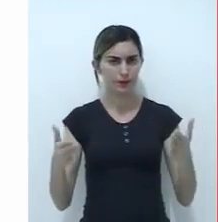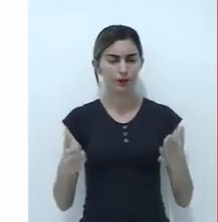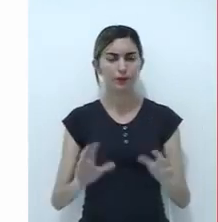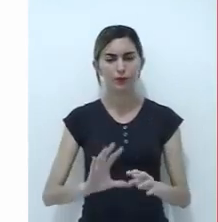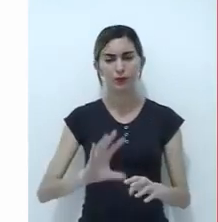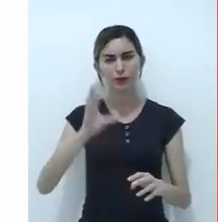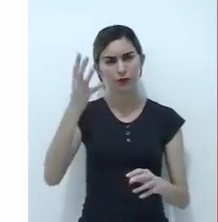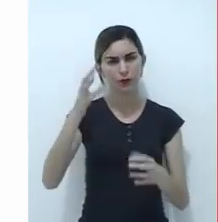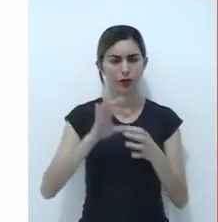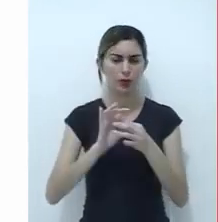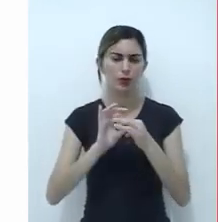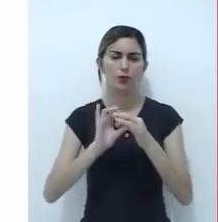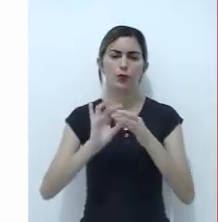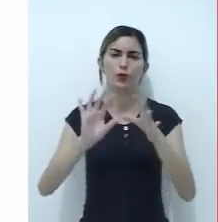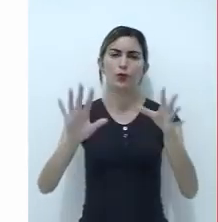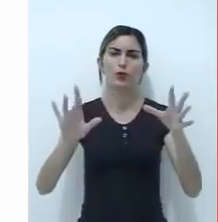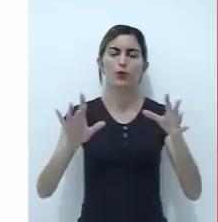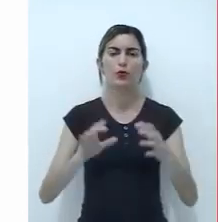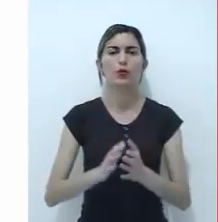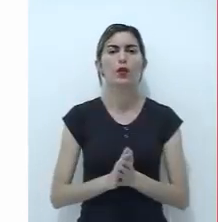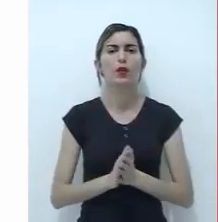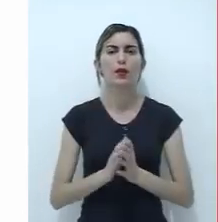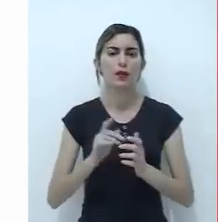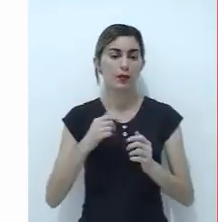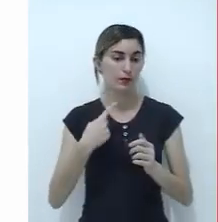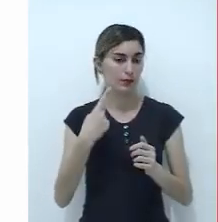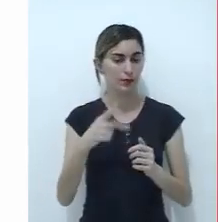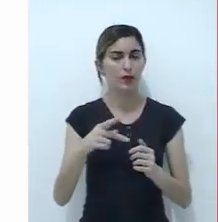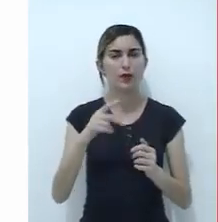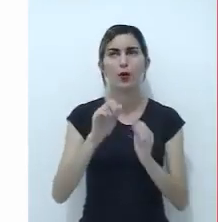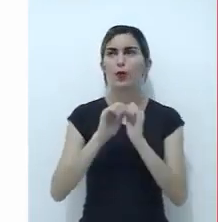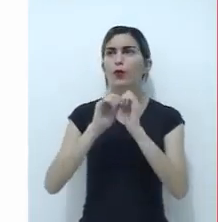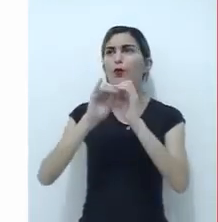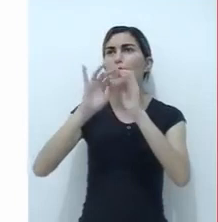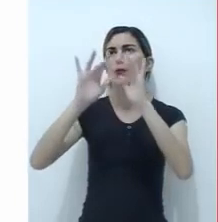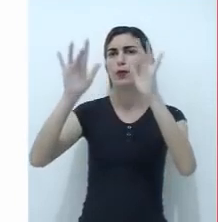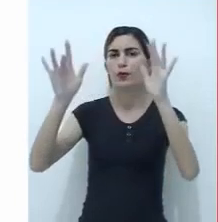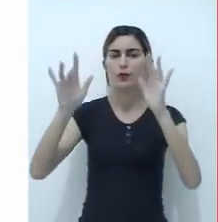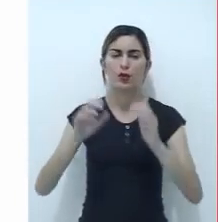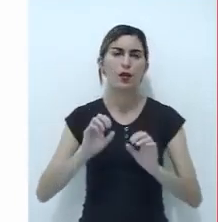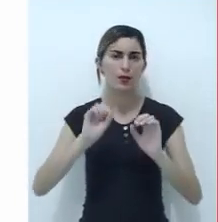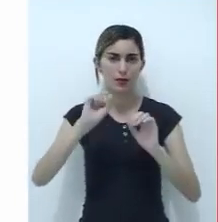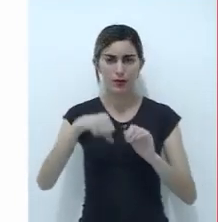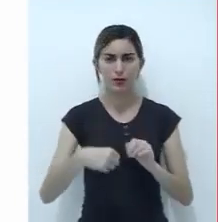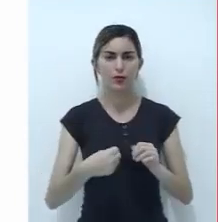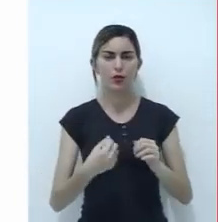aberto, ocorre a liberação dessas substâncias para a atmosfera.